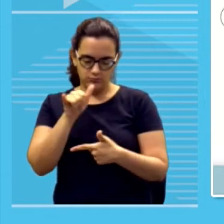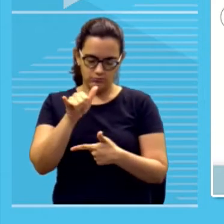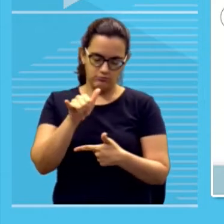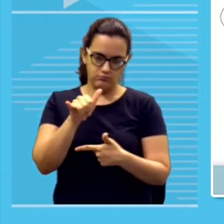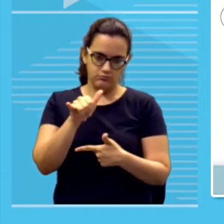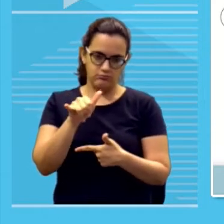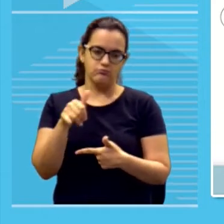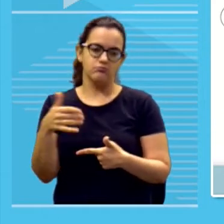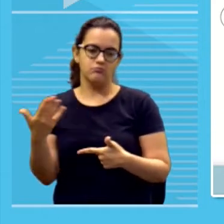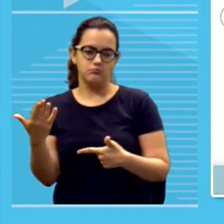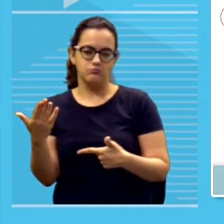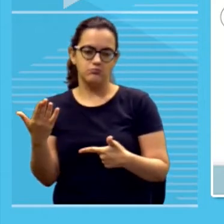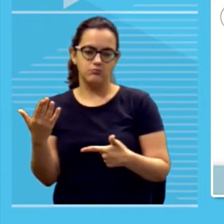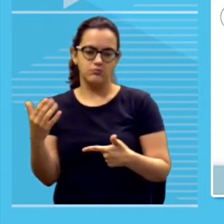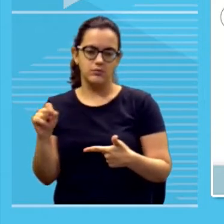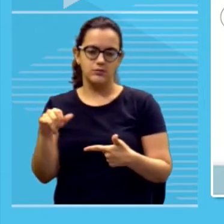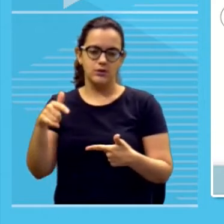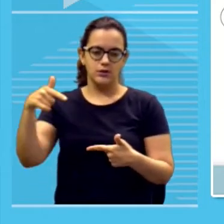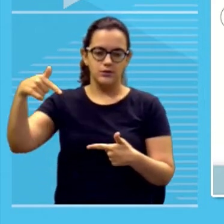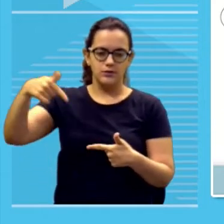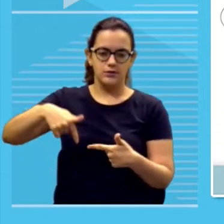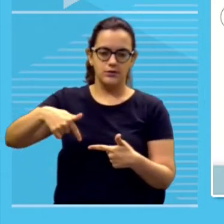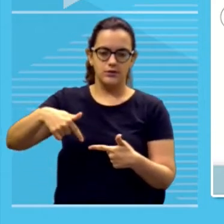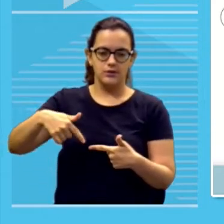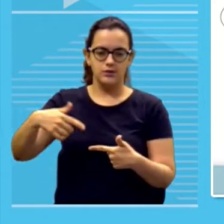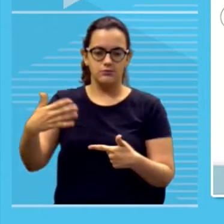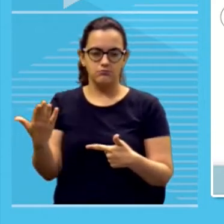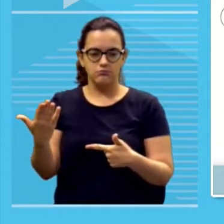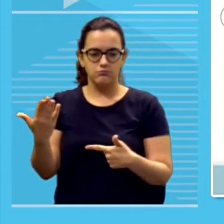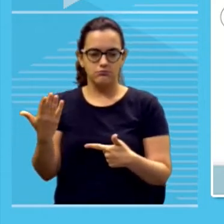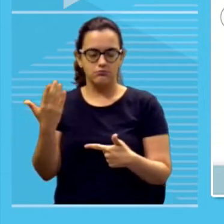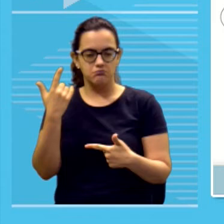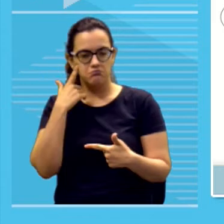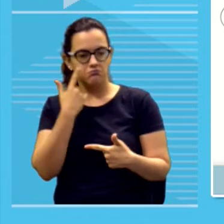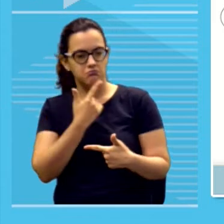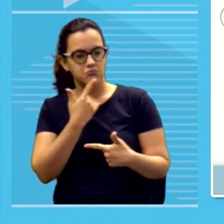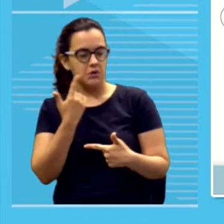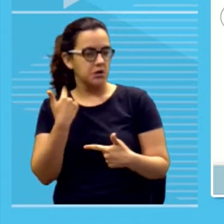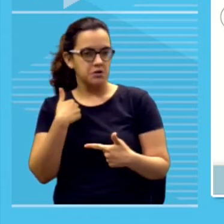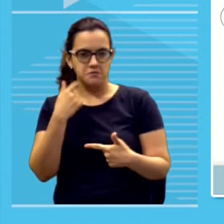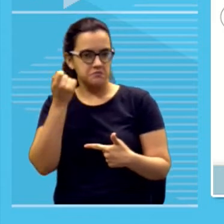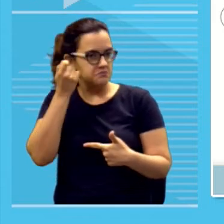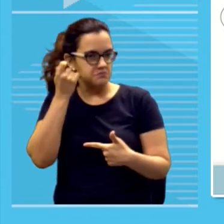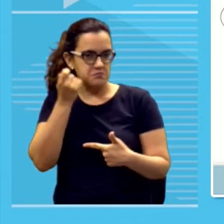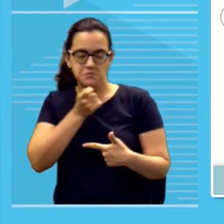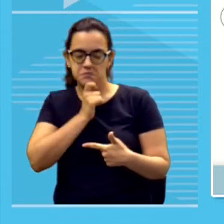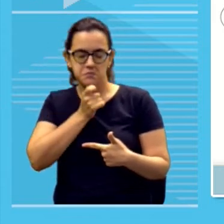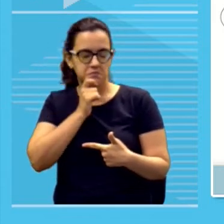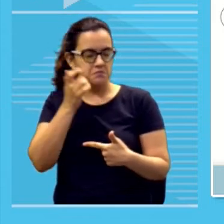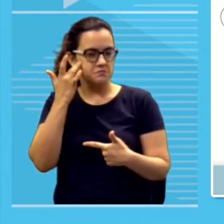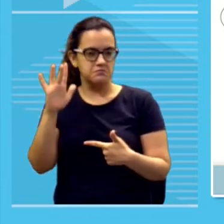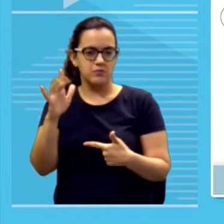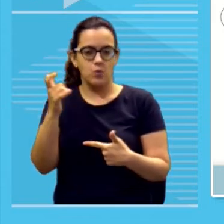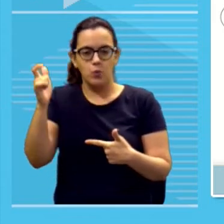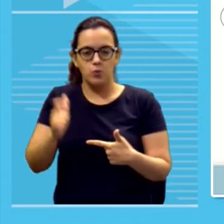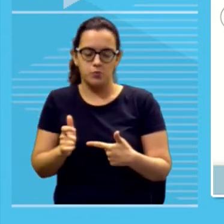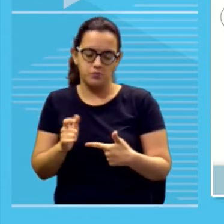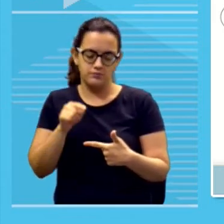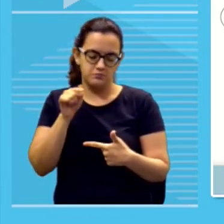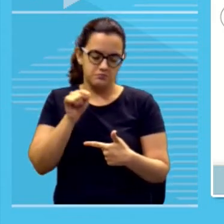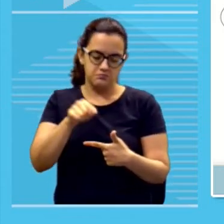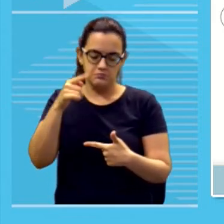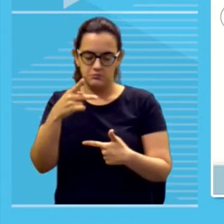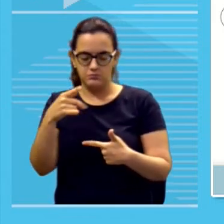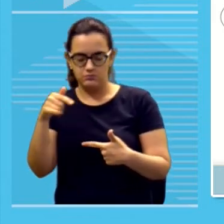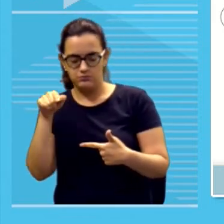em verificar se esses pontos tem valores de x e de y positivos ou negativos no ponto que aqui Professor